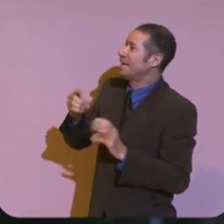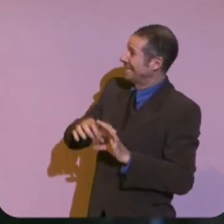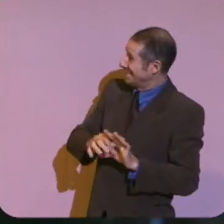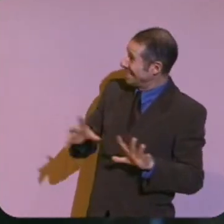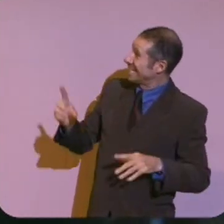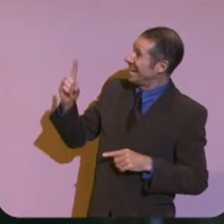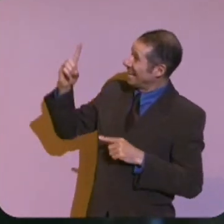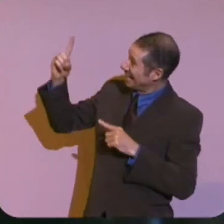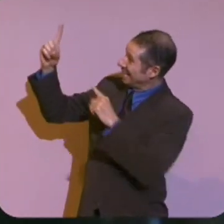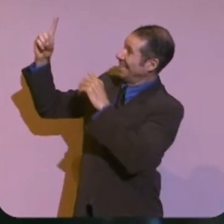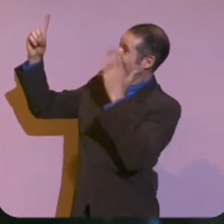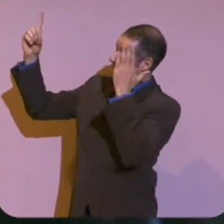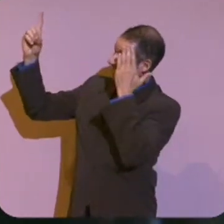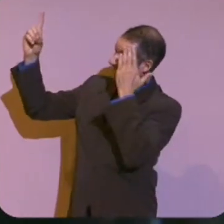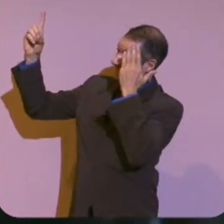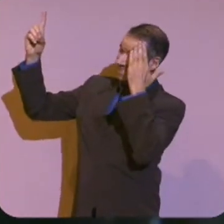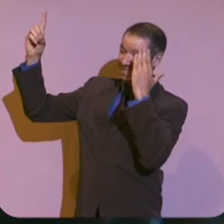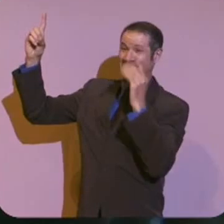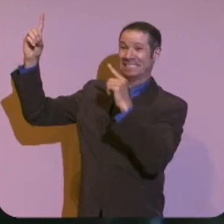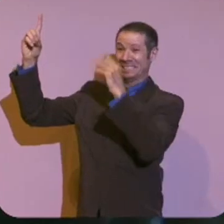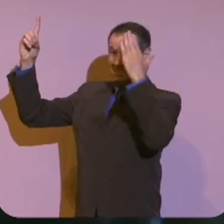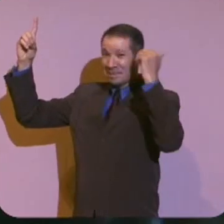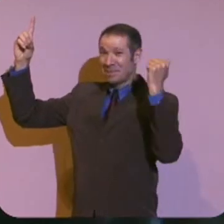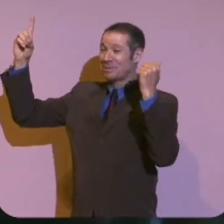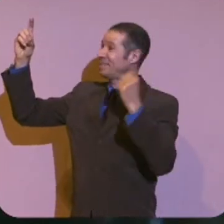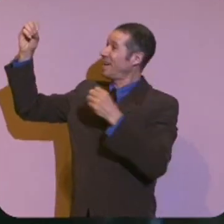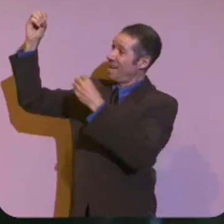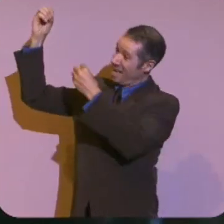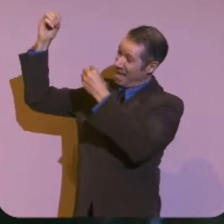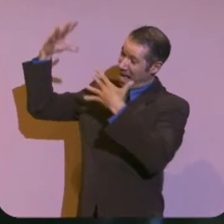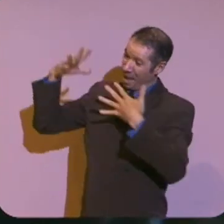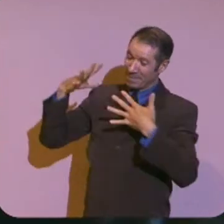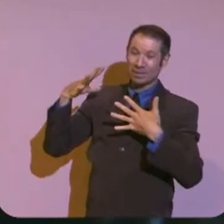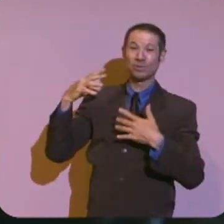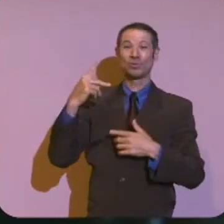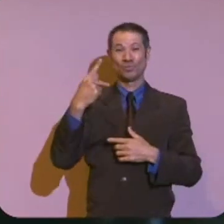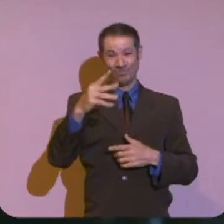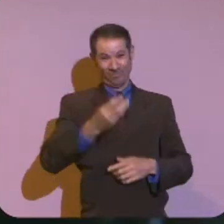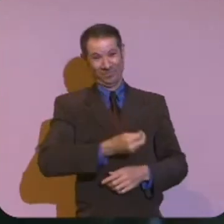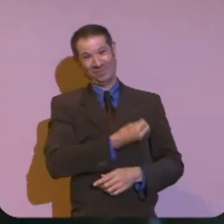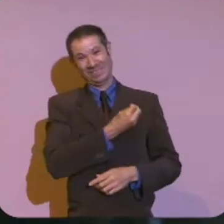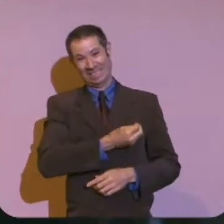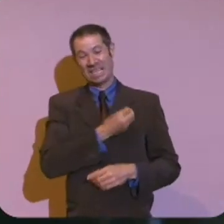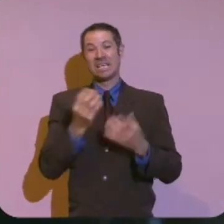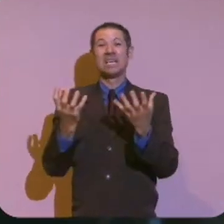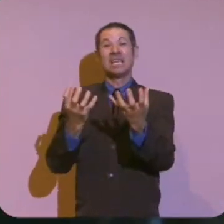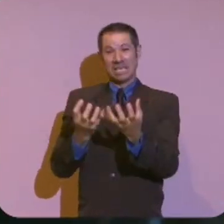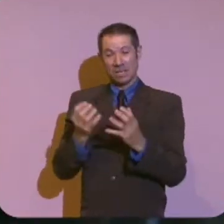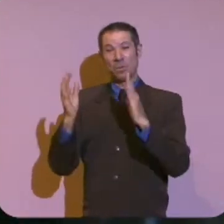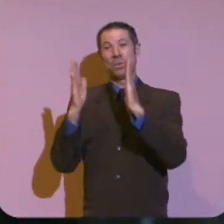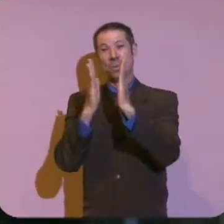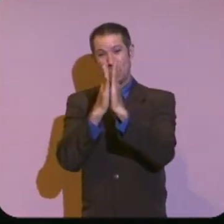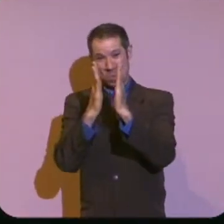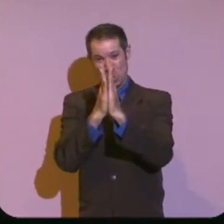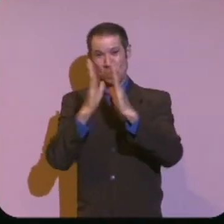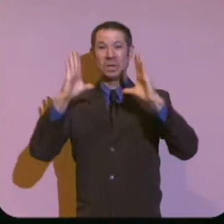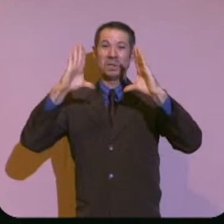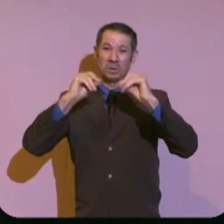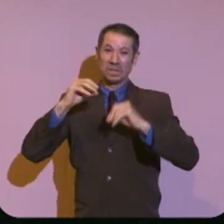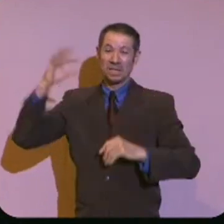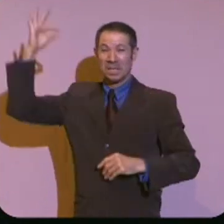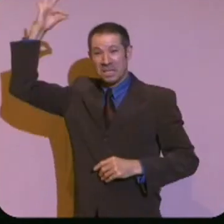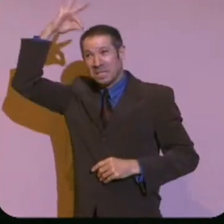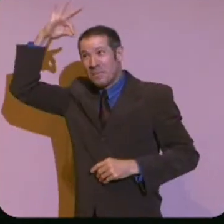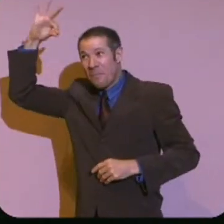com a sabedoria dEle, abençoe a tua vida. Queria orar com você nessa noite. Se o Espírito